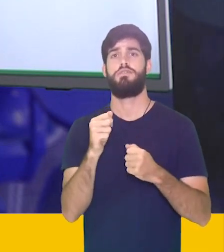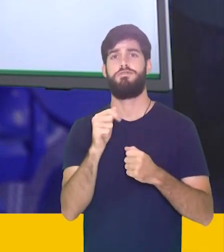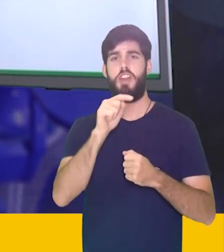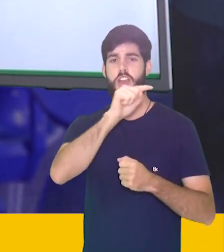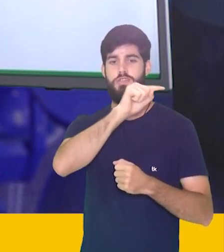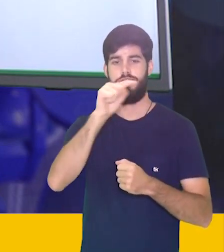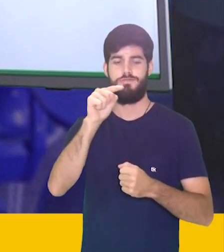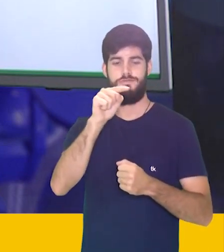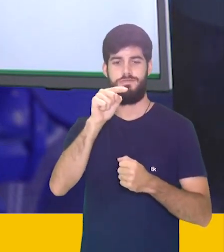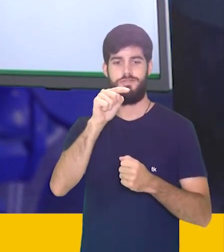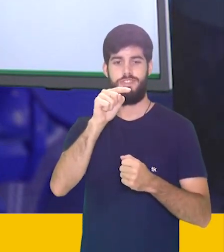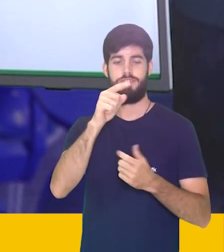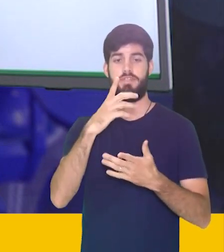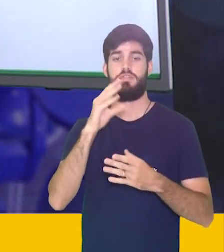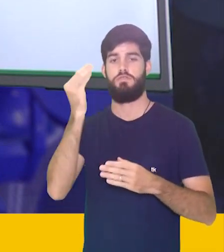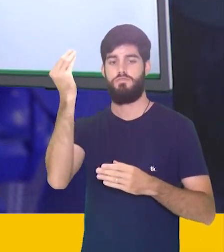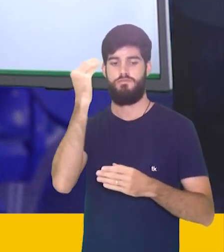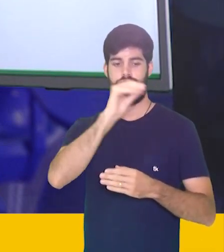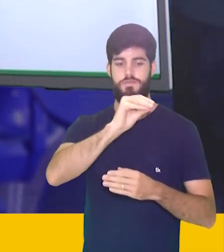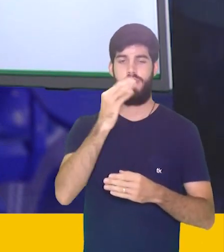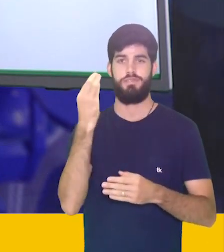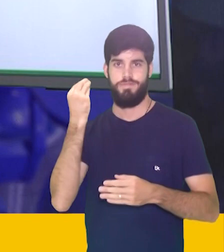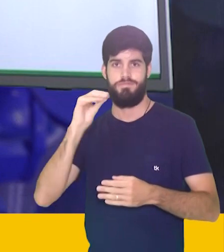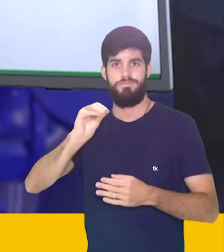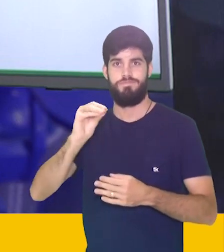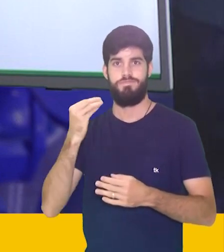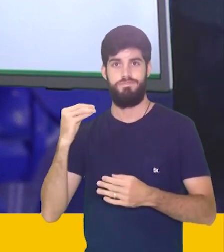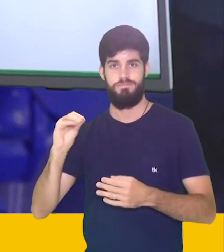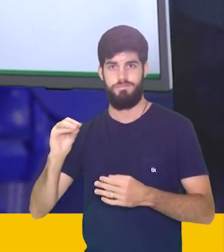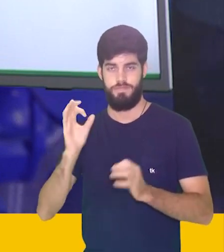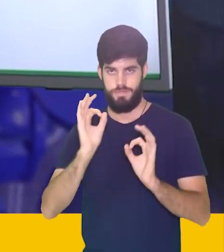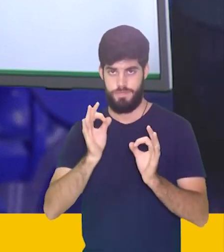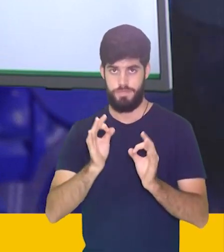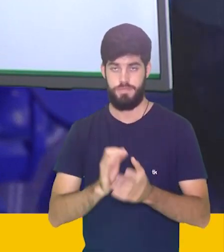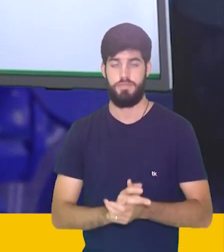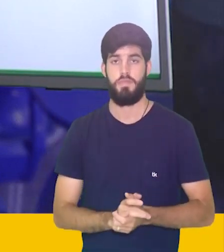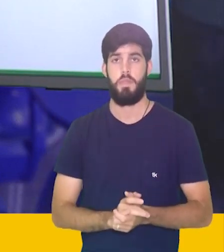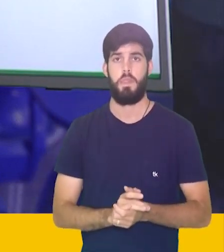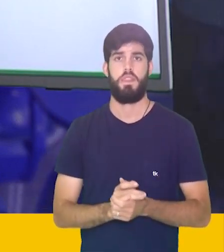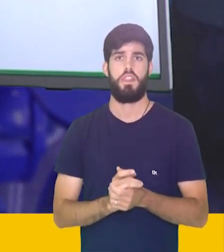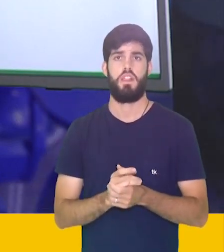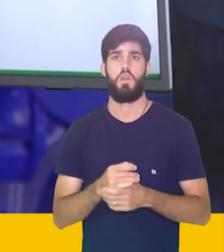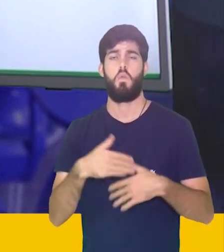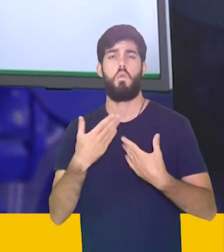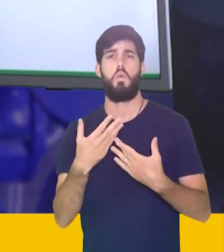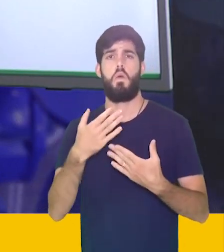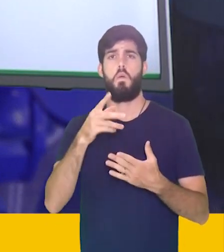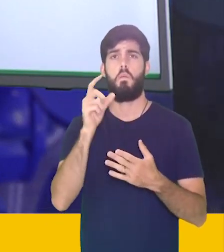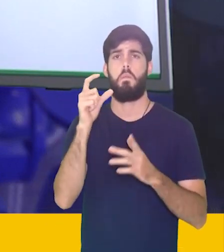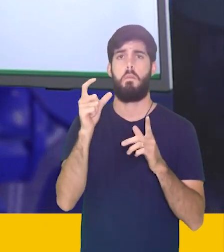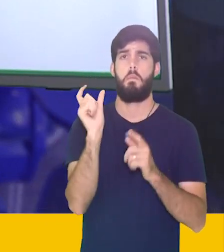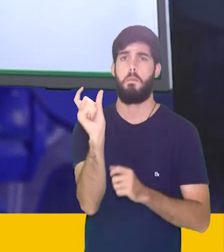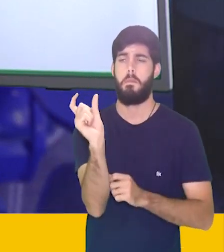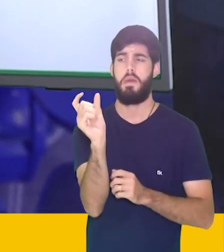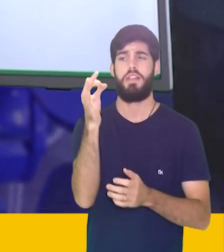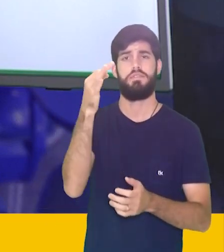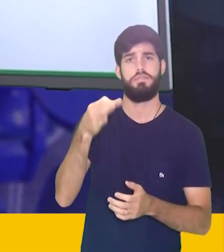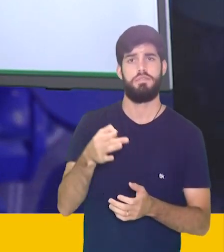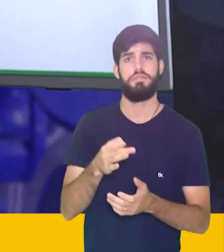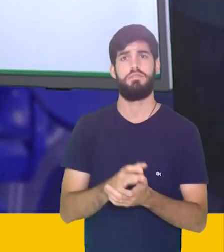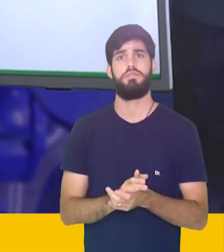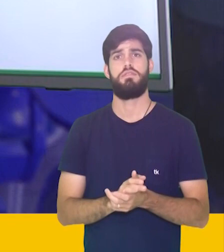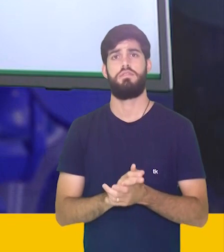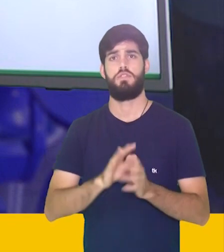que preencher os espaços vazios. Então, aí ver quais palavras elas se enquadravam dentro de cada espaço e faziam